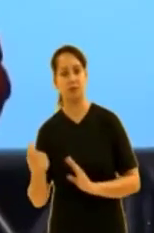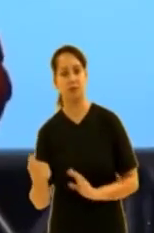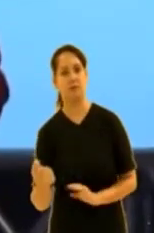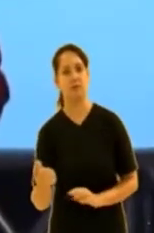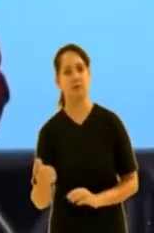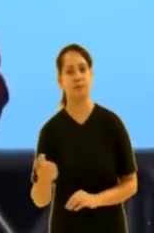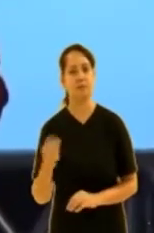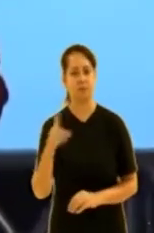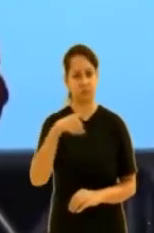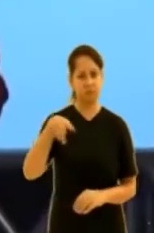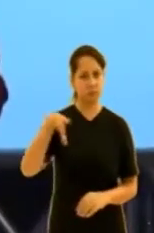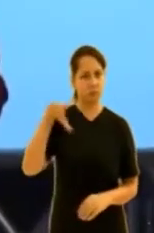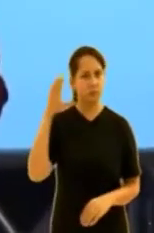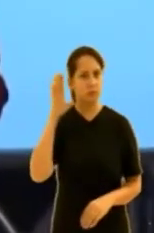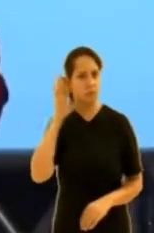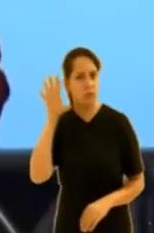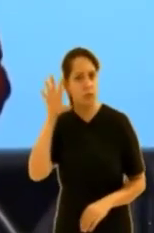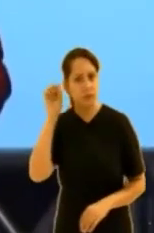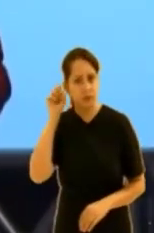Todos estão me ouvindo?